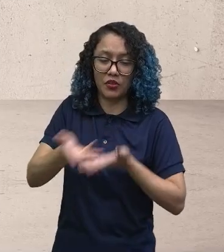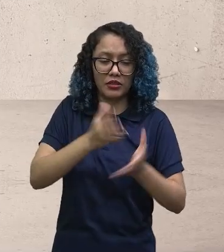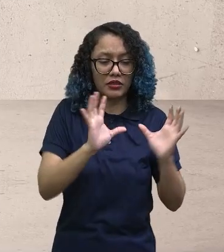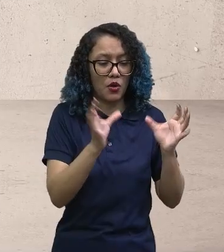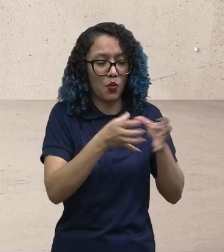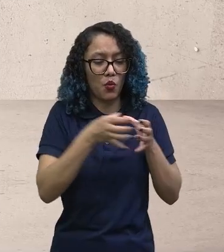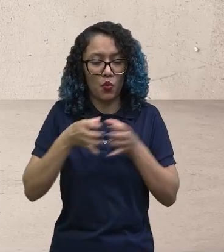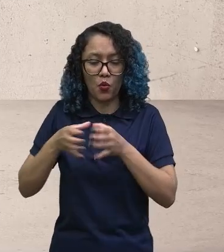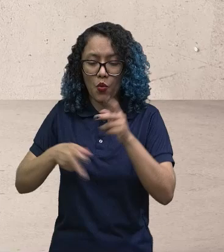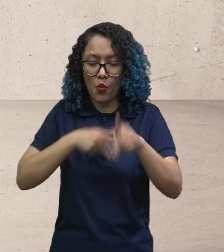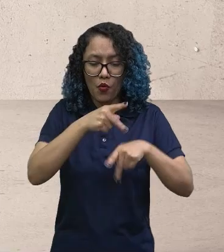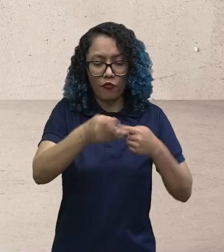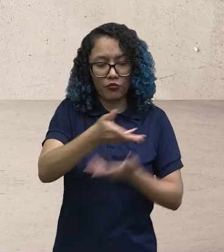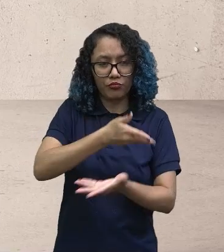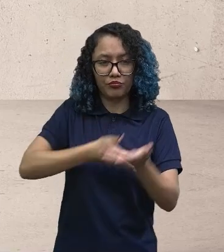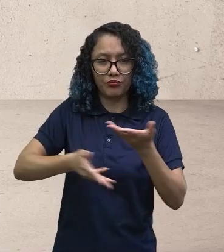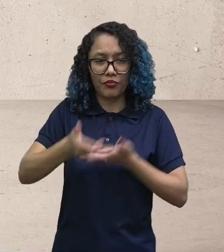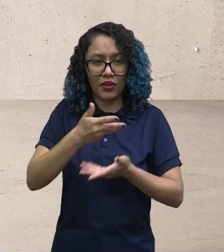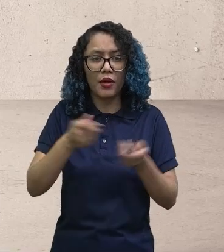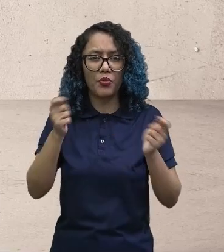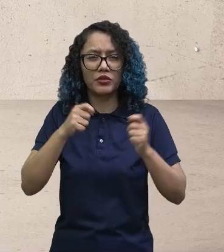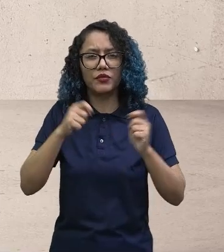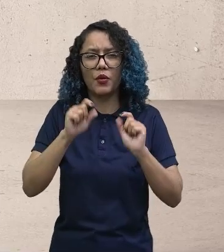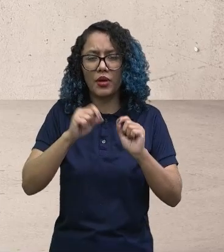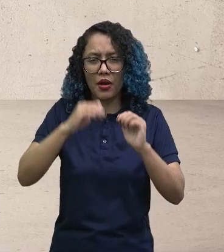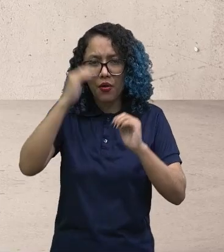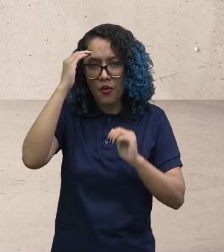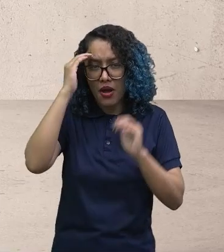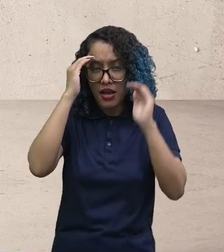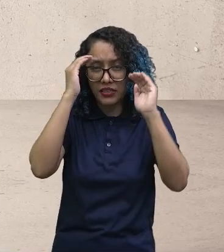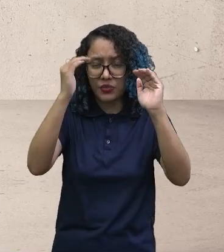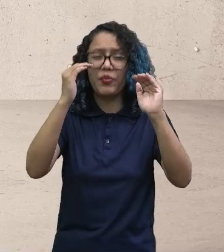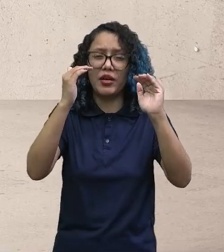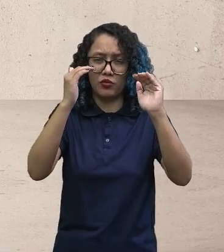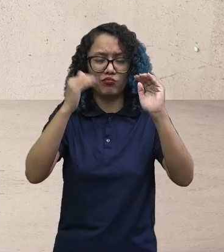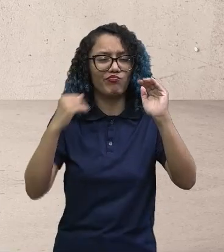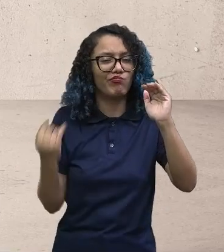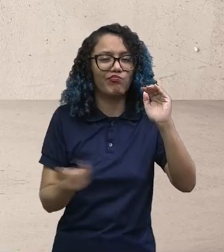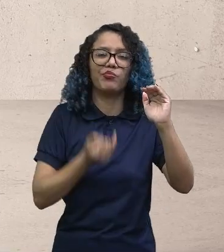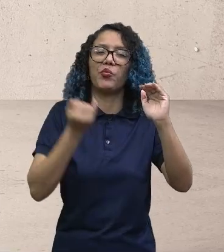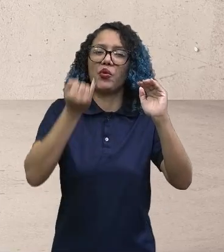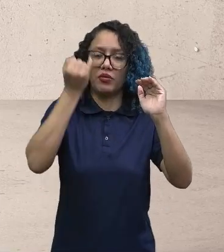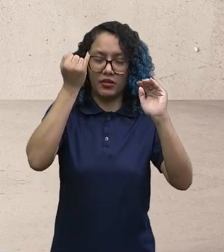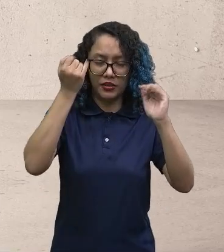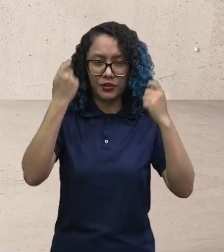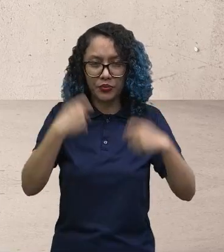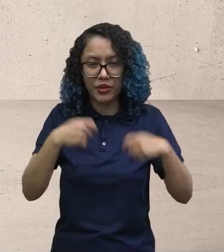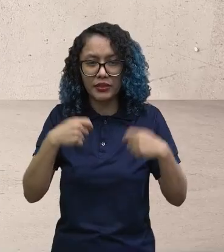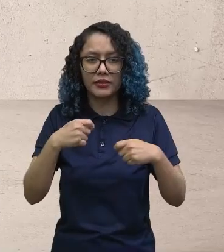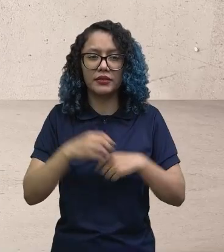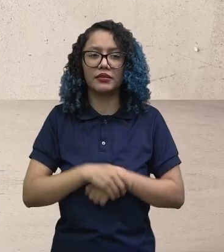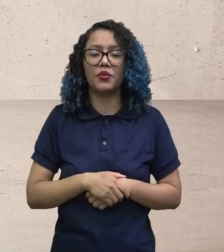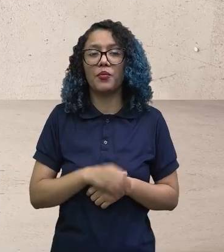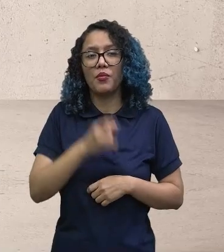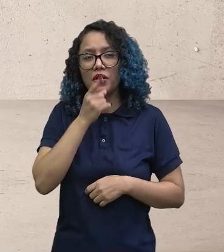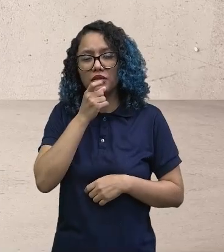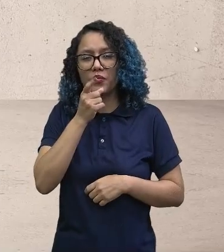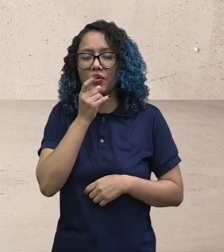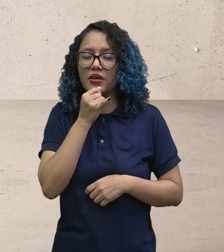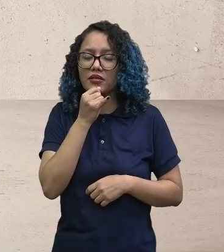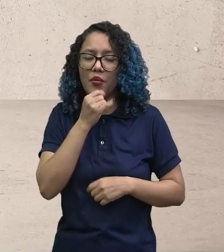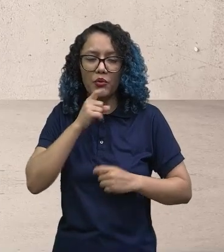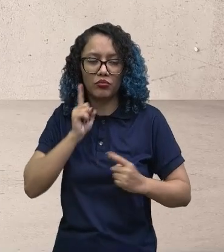nações, torna o respeito à diversidade ainda mais crucial. O encontro com o outro, com o